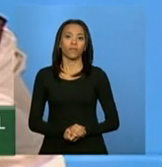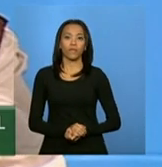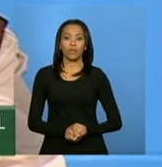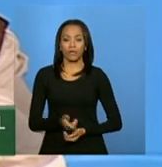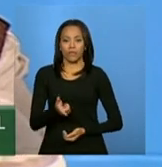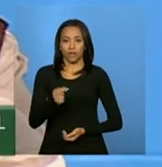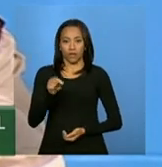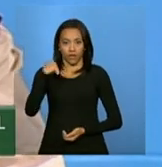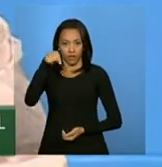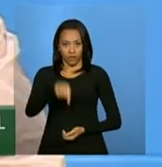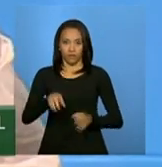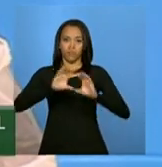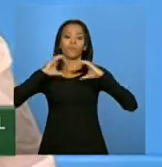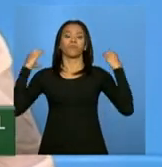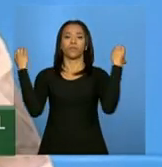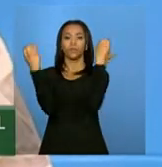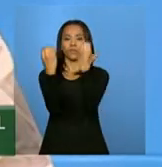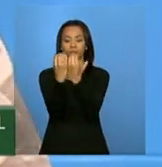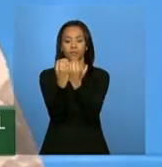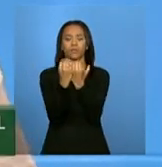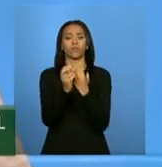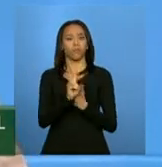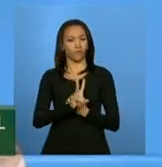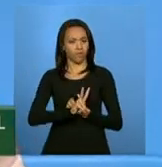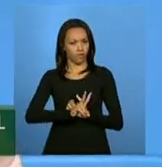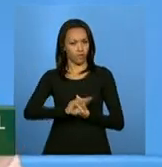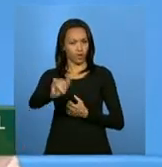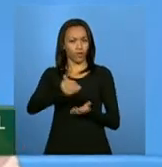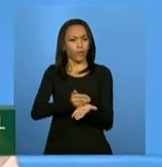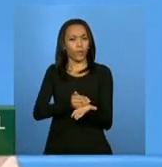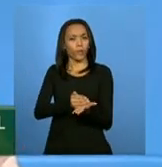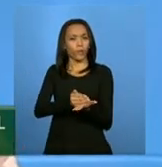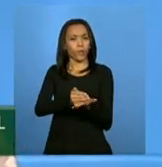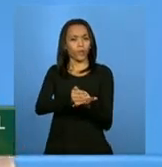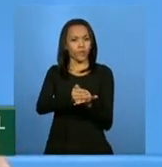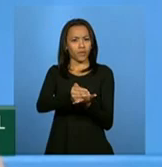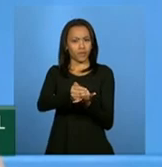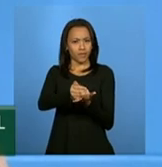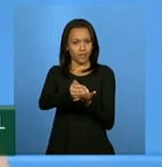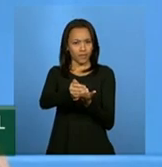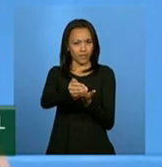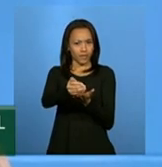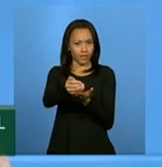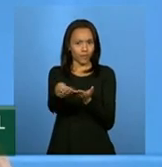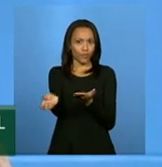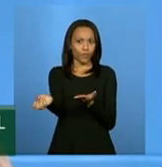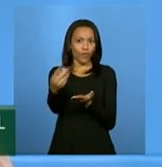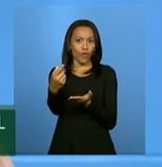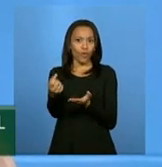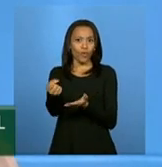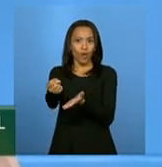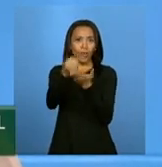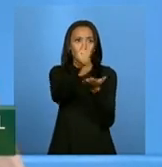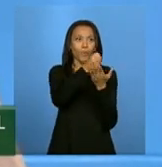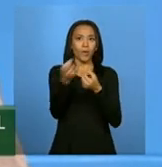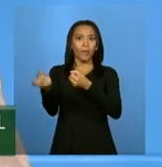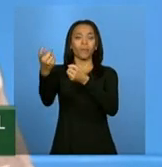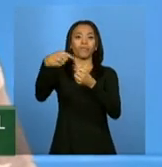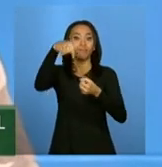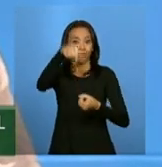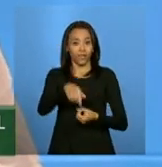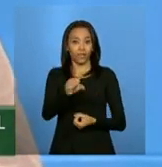de que este evento vai iniciar uma nova era da cooperação Sul-Sul. E é muito